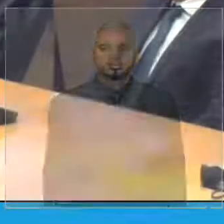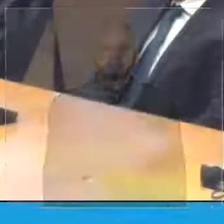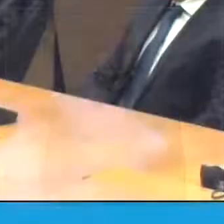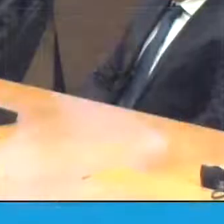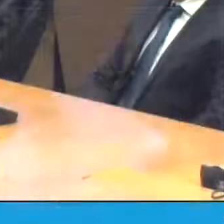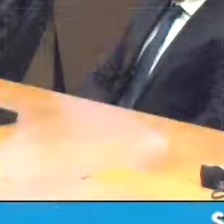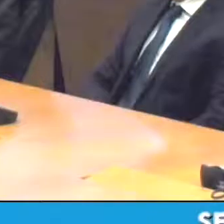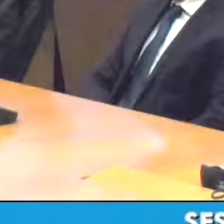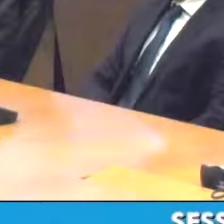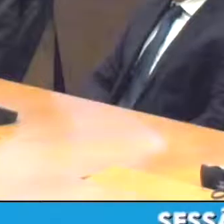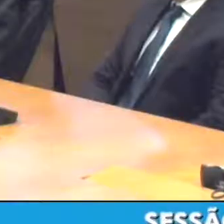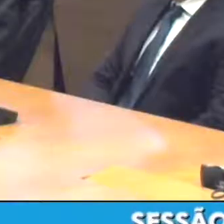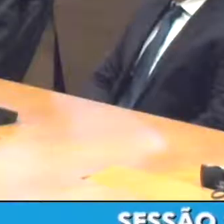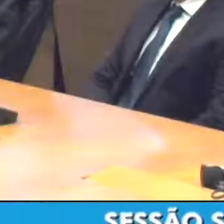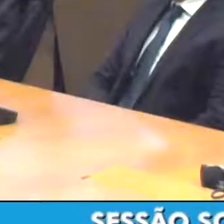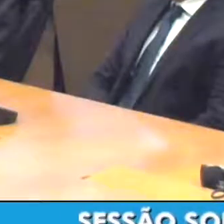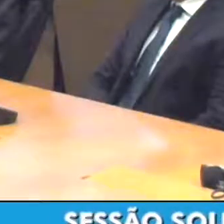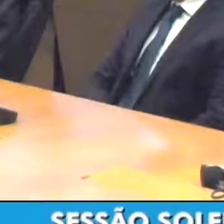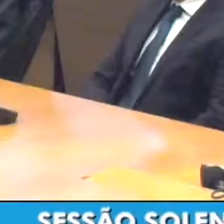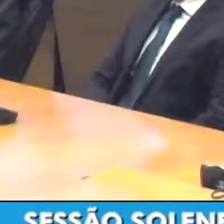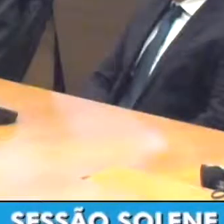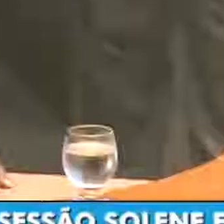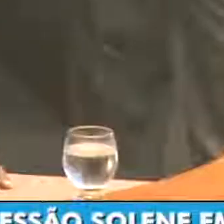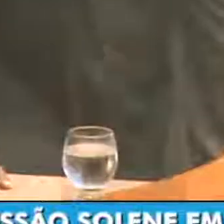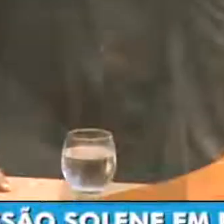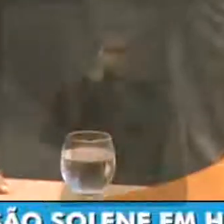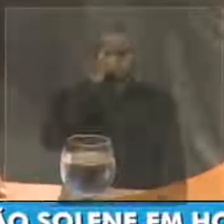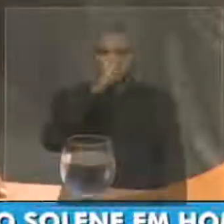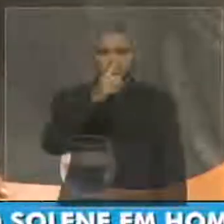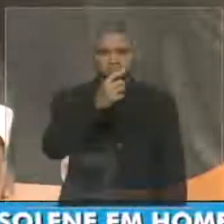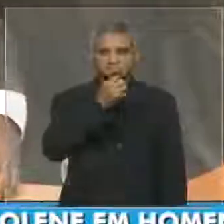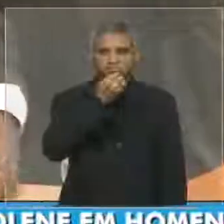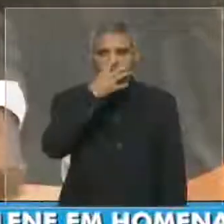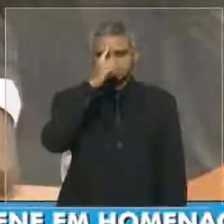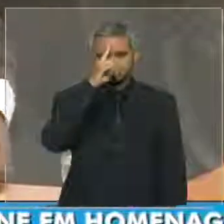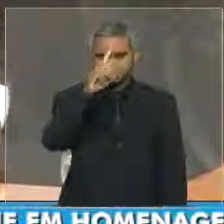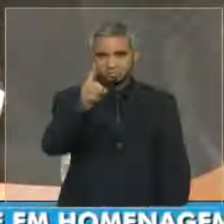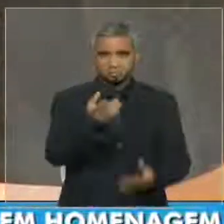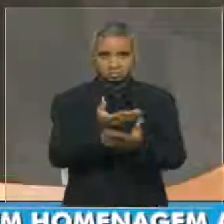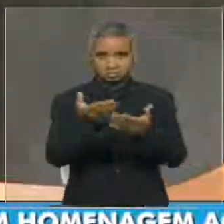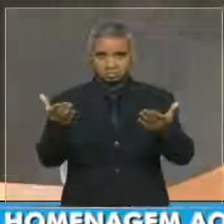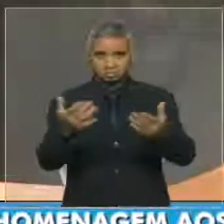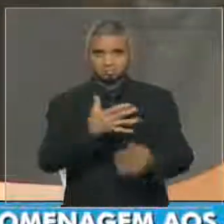Bom dia a todos. Uma satisfação muito grande estar aqui presente neste momento,